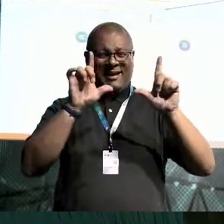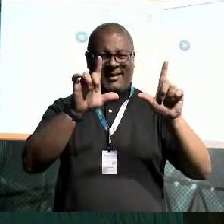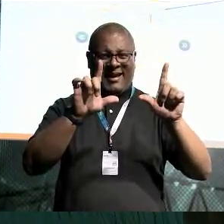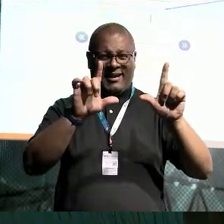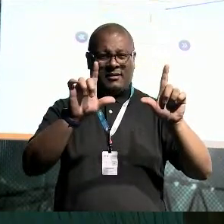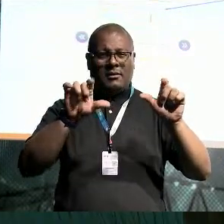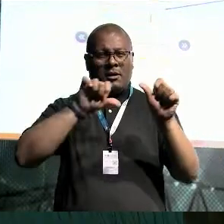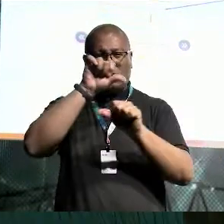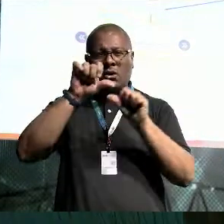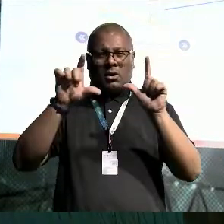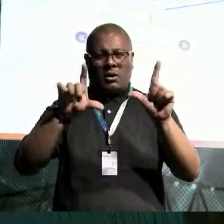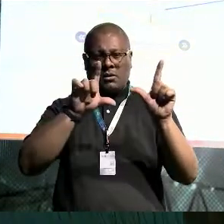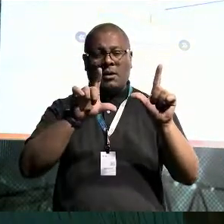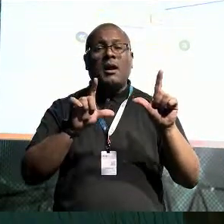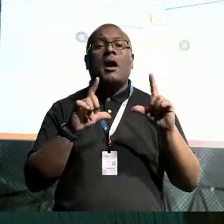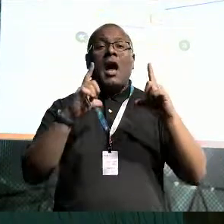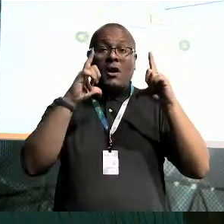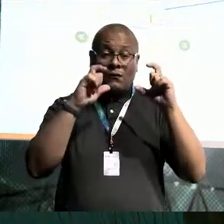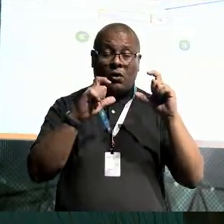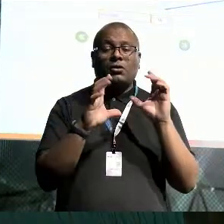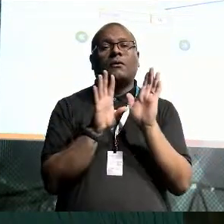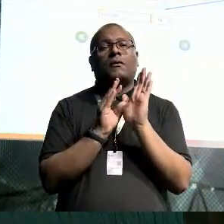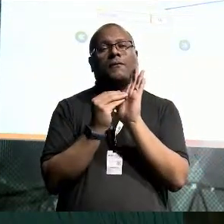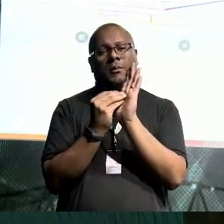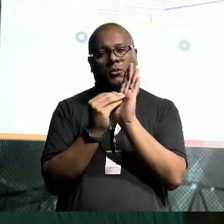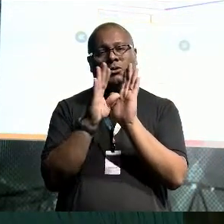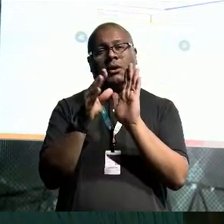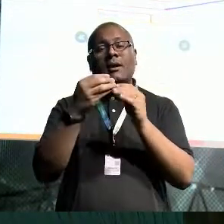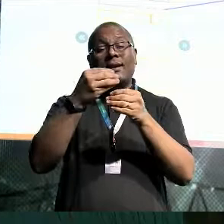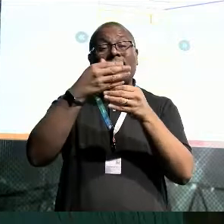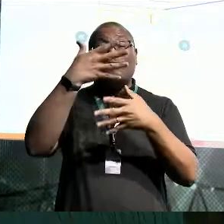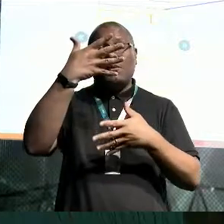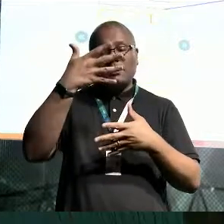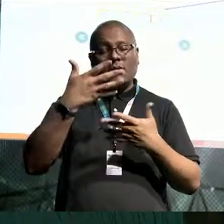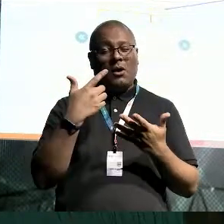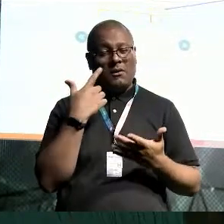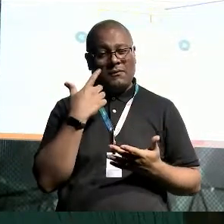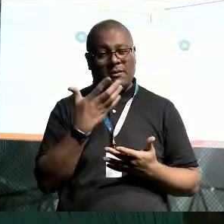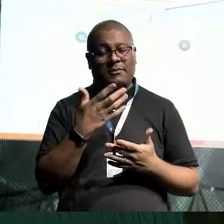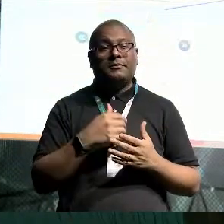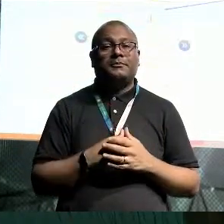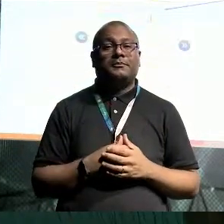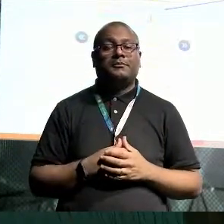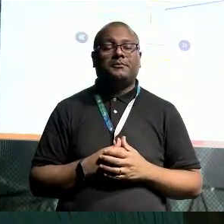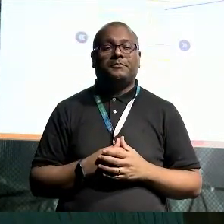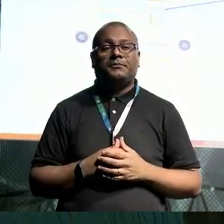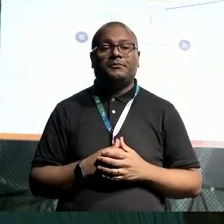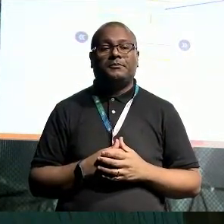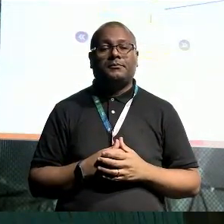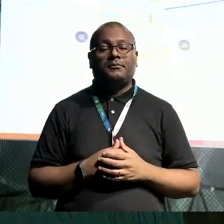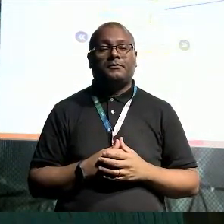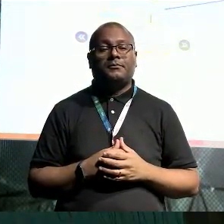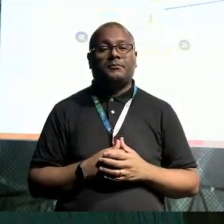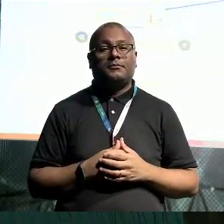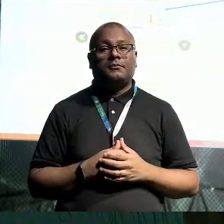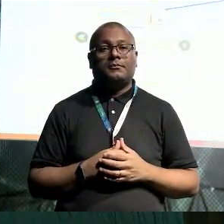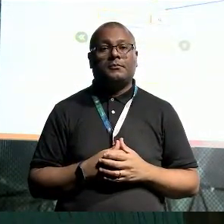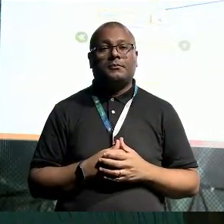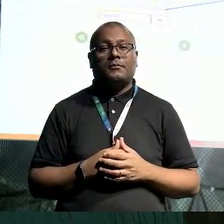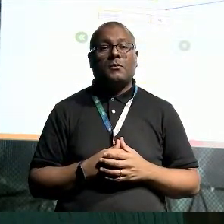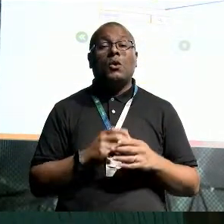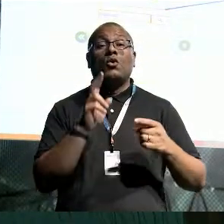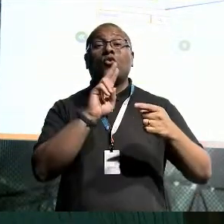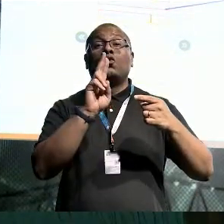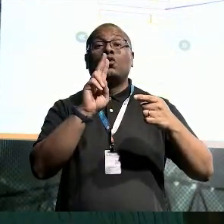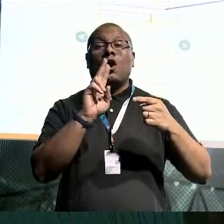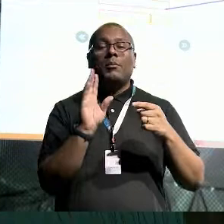dar um screenshot e ele vai me dar essa informação. Por exemplo, vamos pegar aqui na edição do